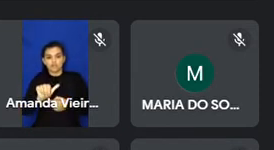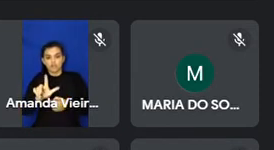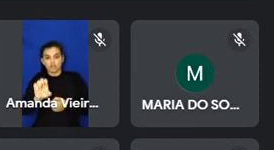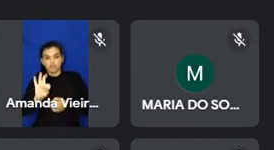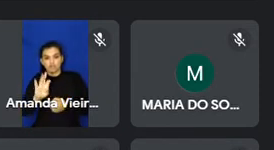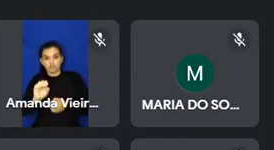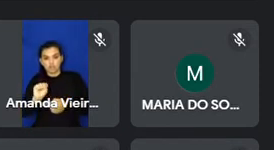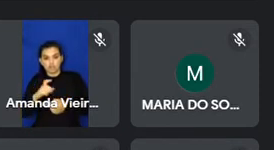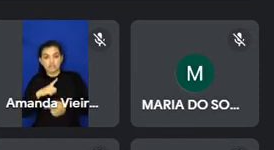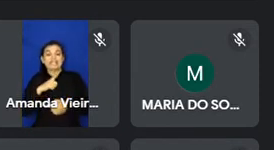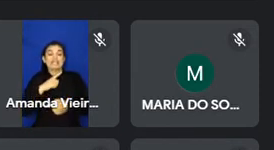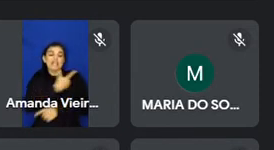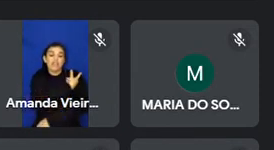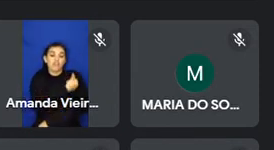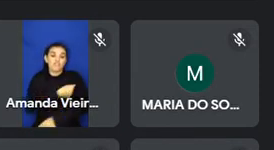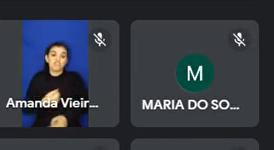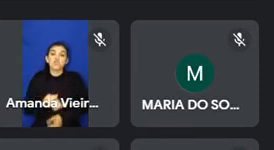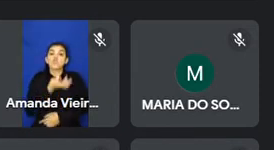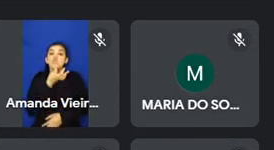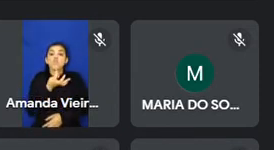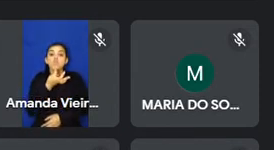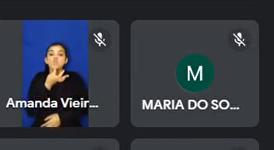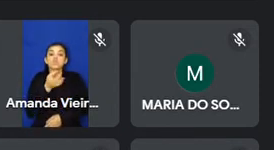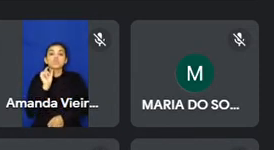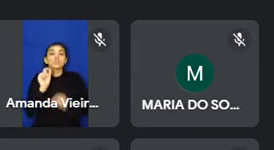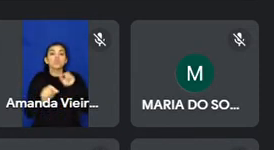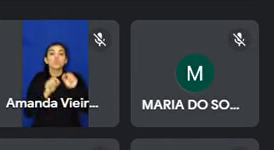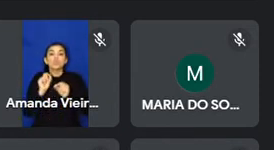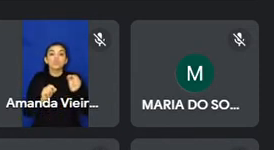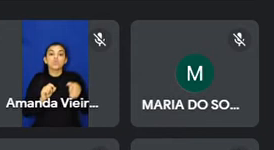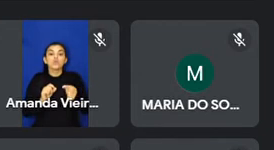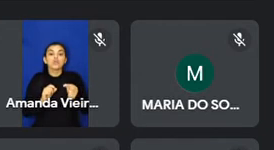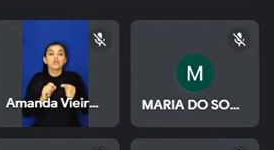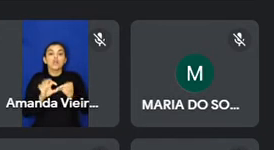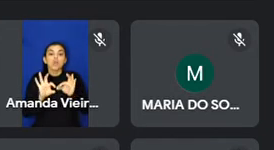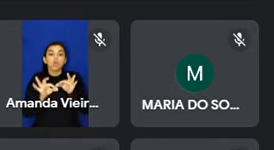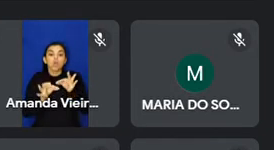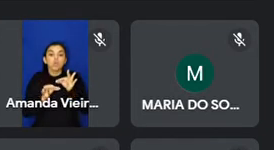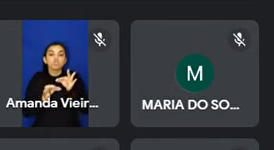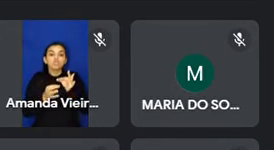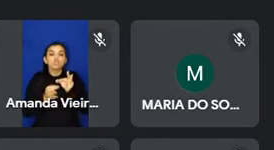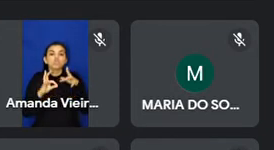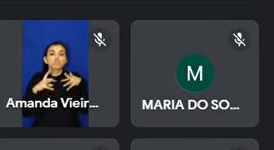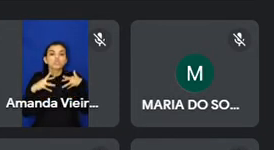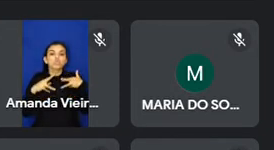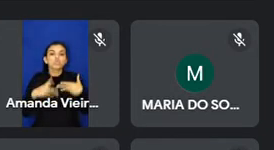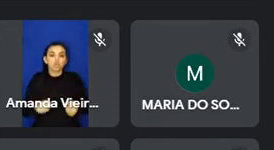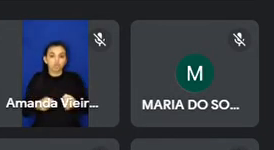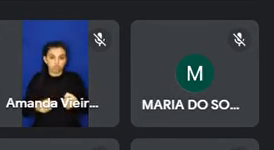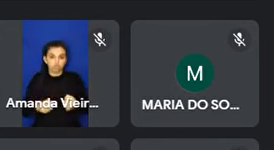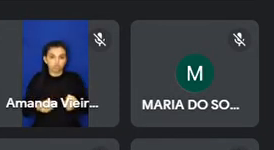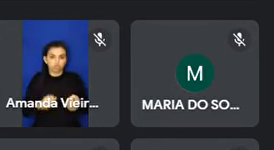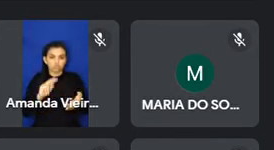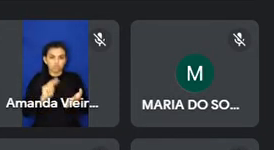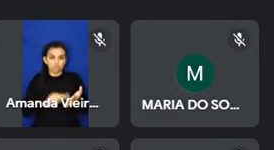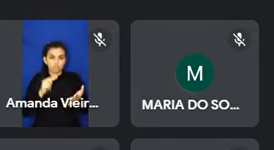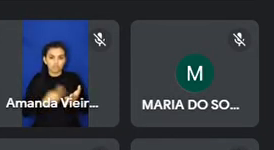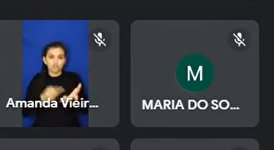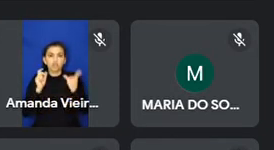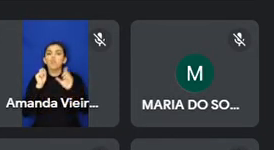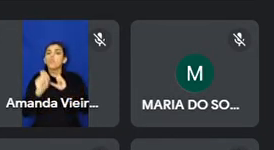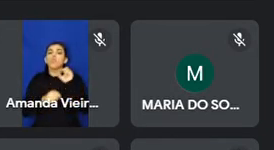que nós conhecemos são vacinas de organismo total, certo? Então, o organismo total,